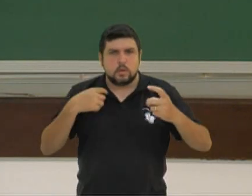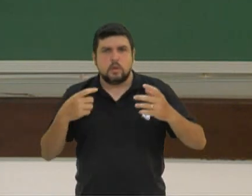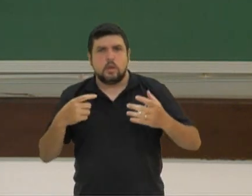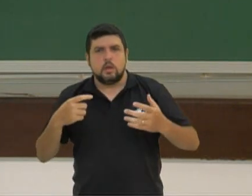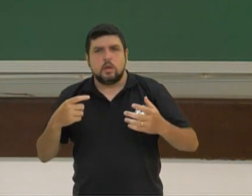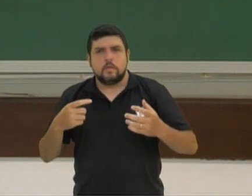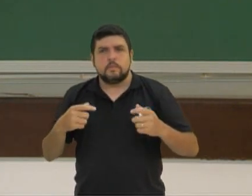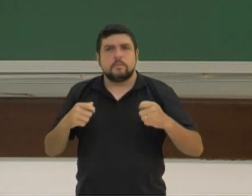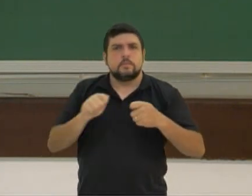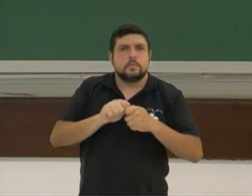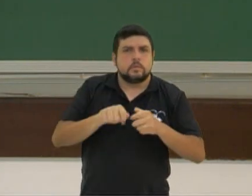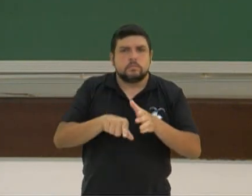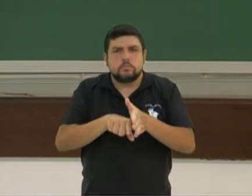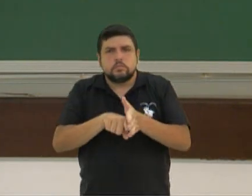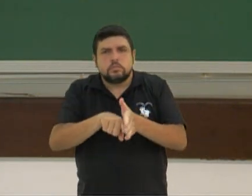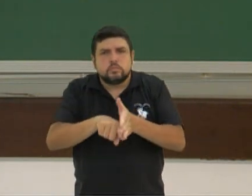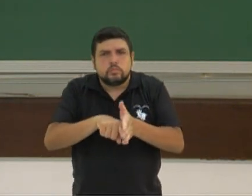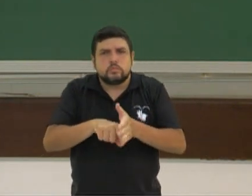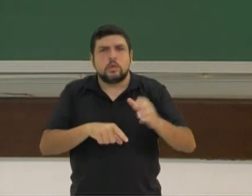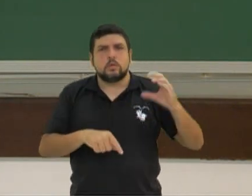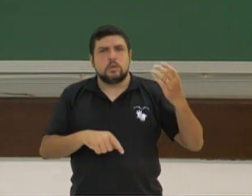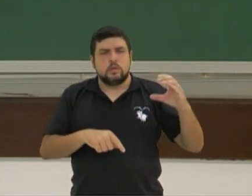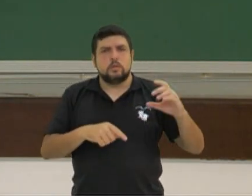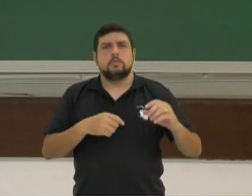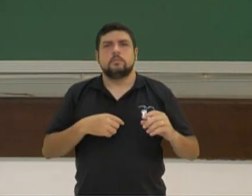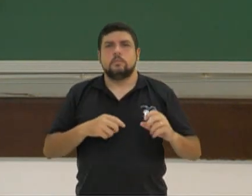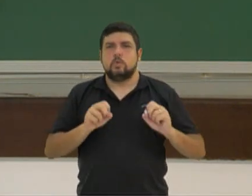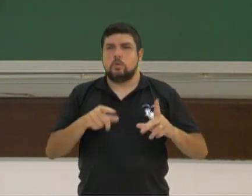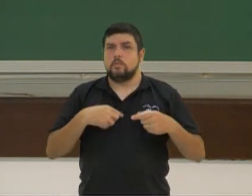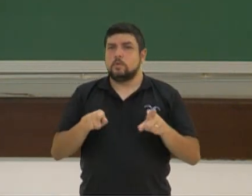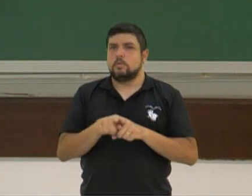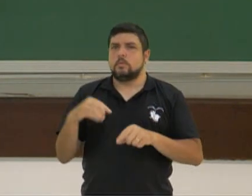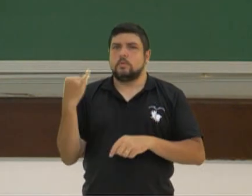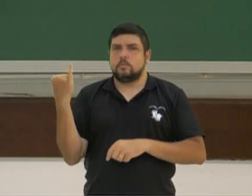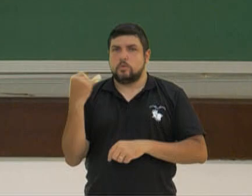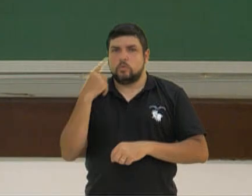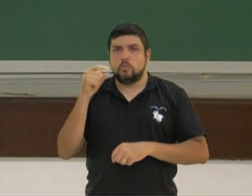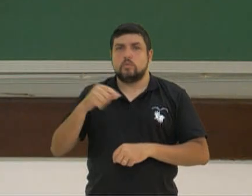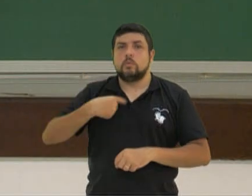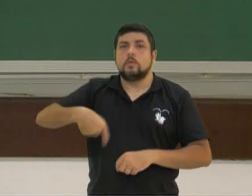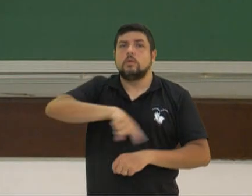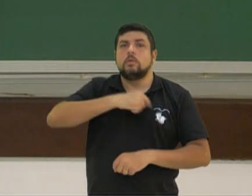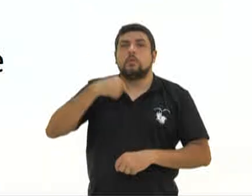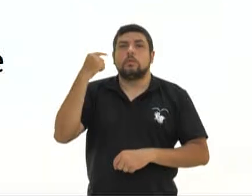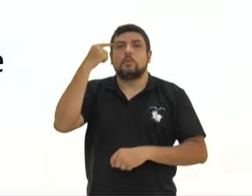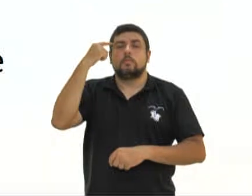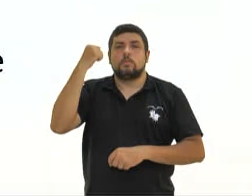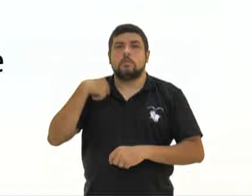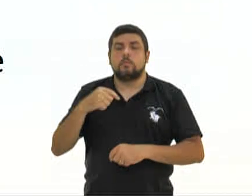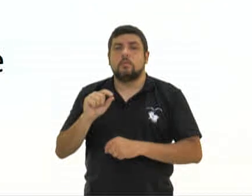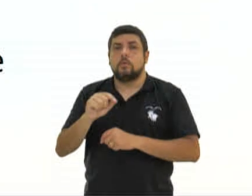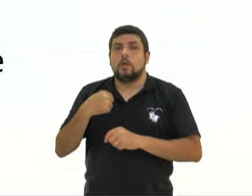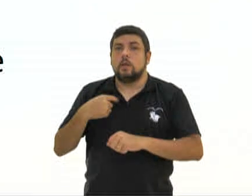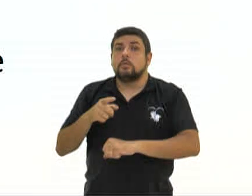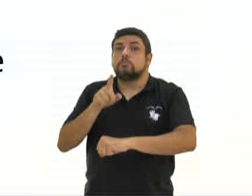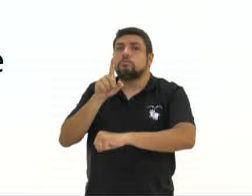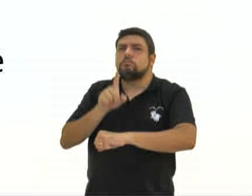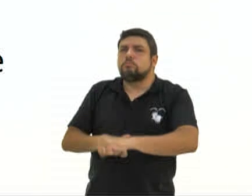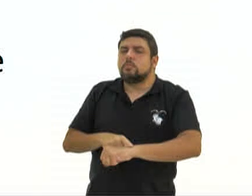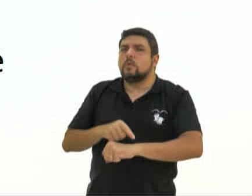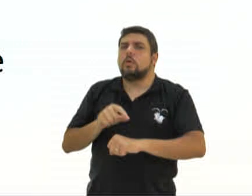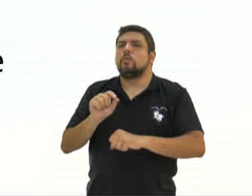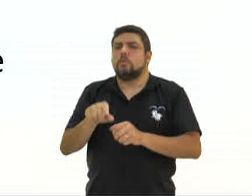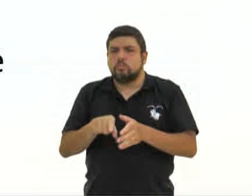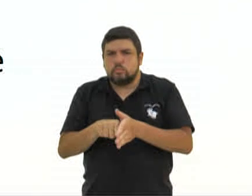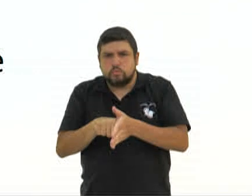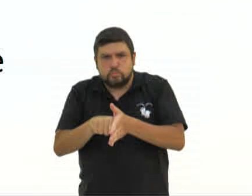constituição científica. Uma coisa importante nisso tudo é a gente pensar que esse momento também a gente vai ter uma grande